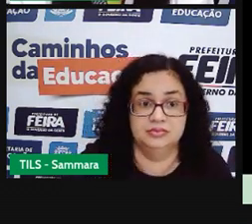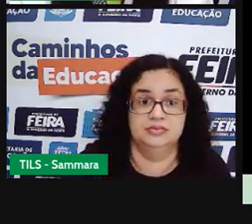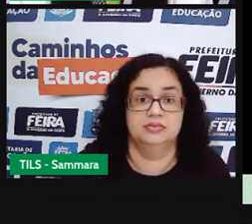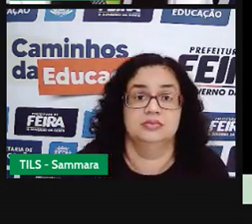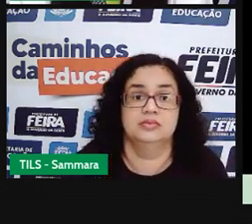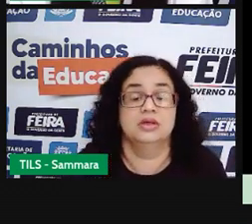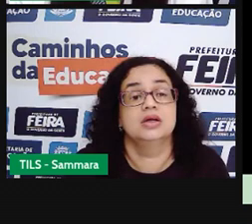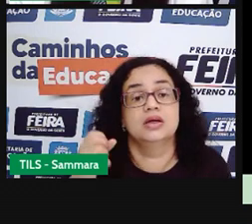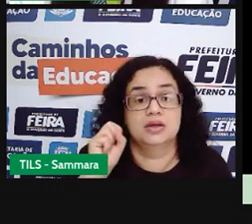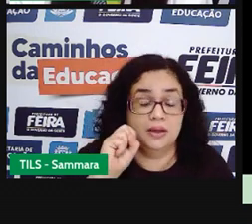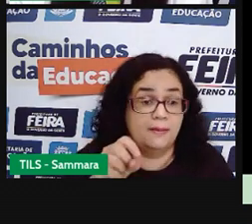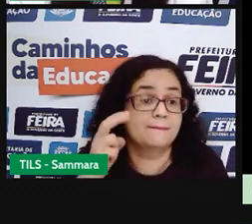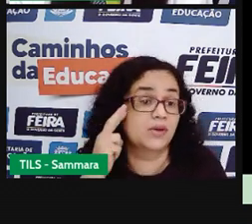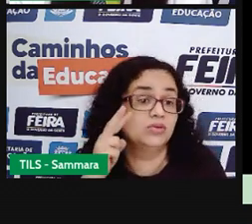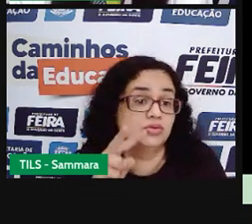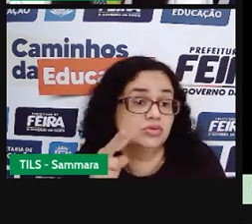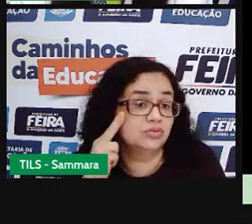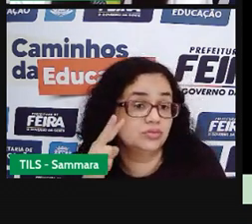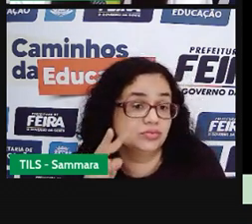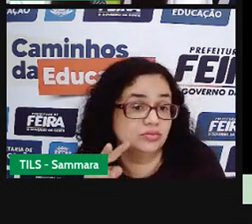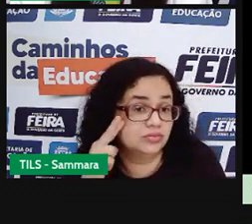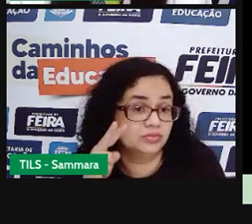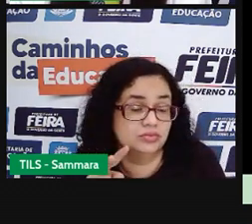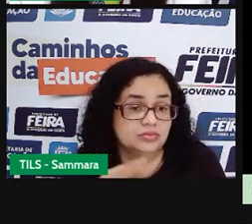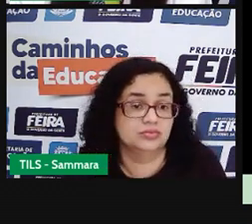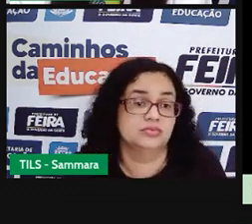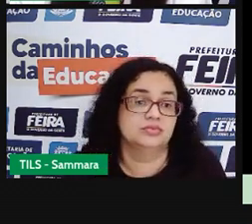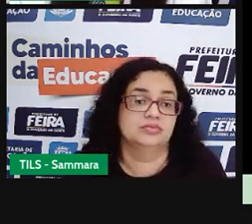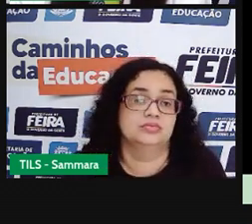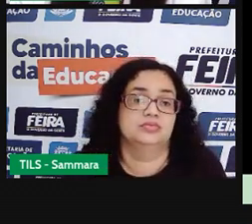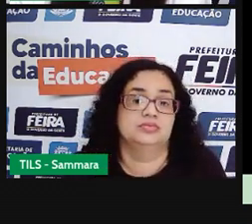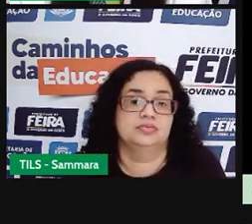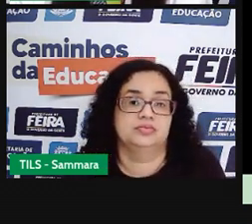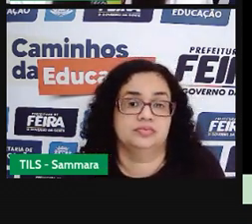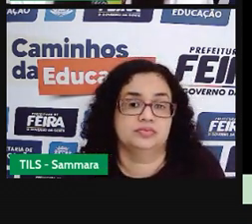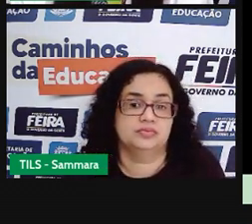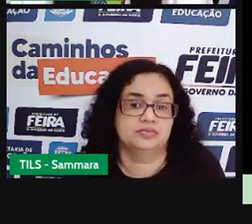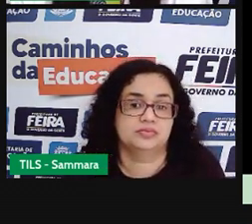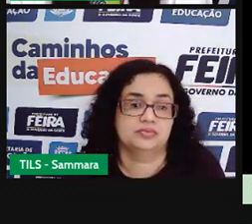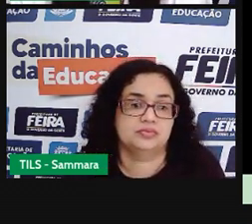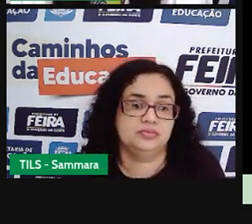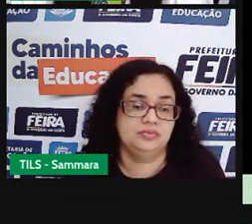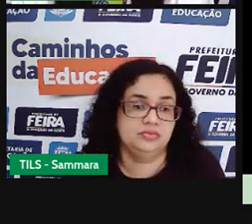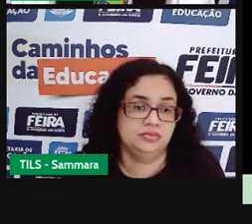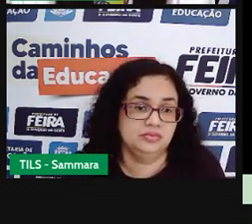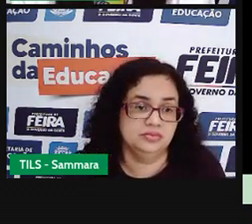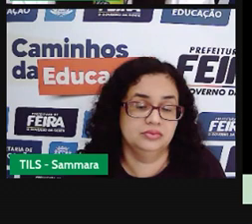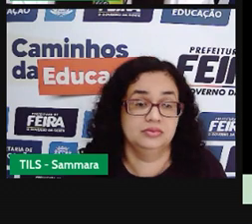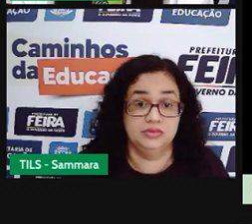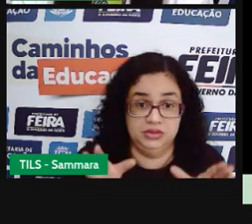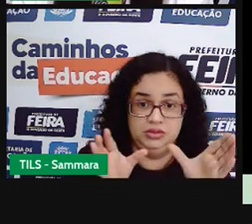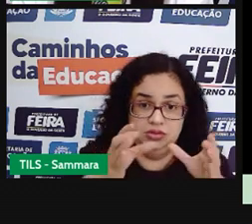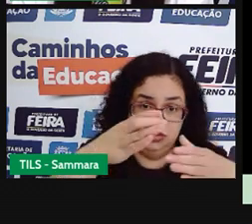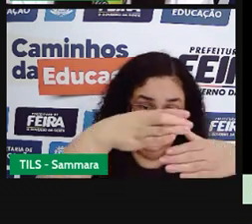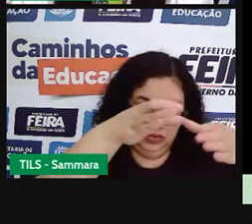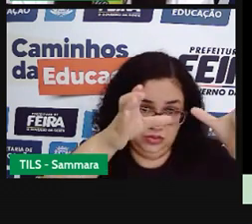visíveis aí os objetos são essas figuras aí o cubo a pirâmide a esfera